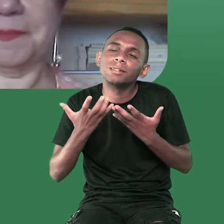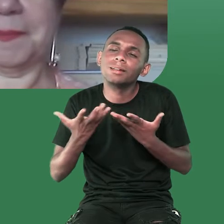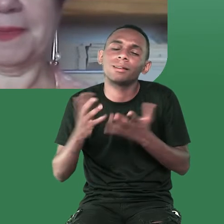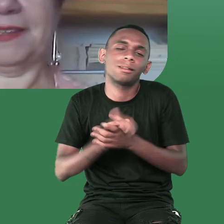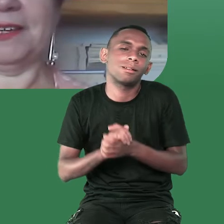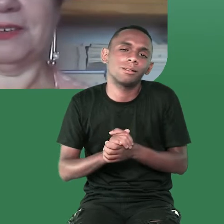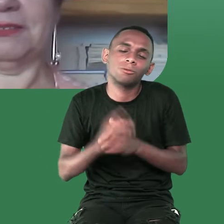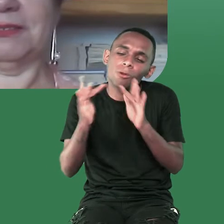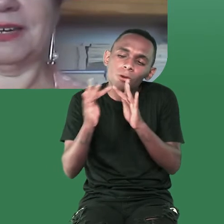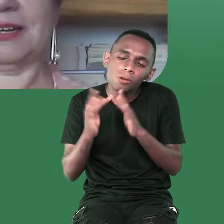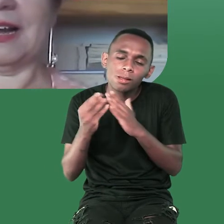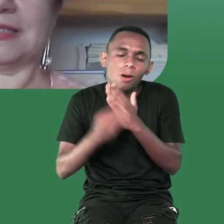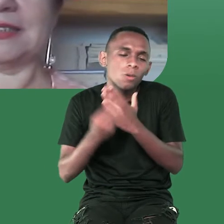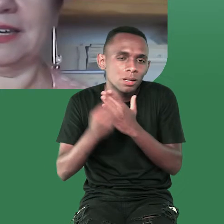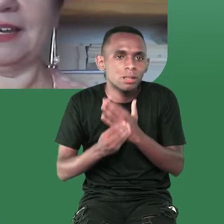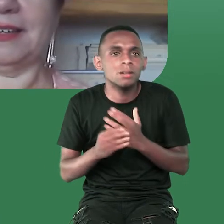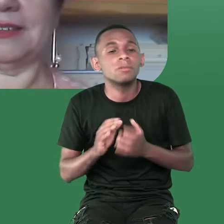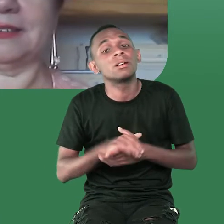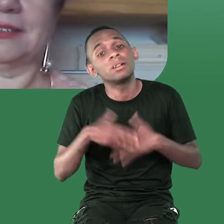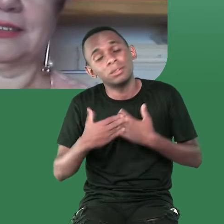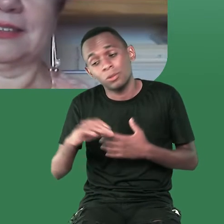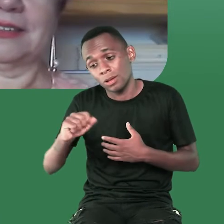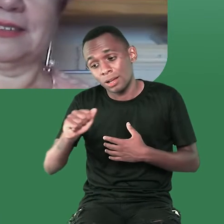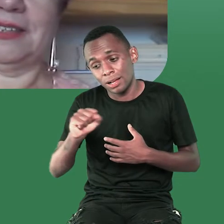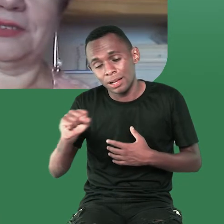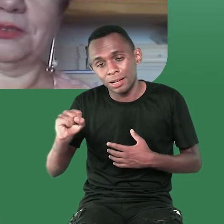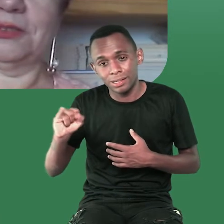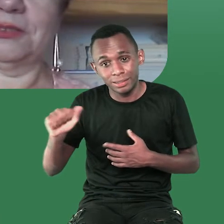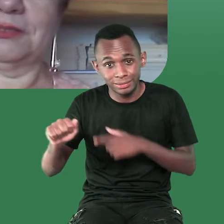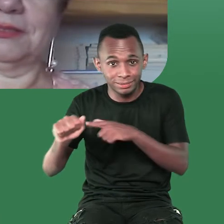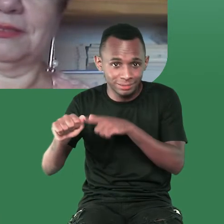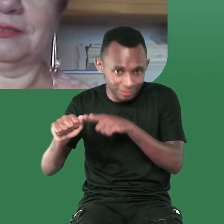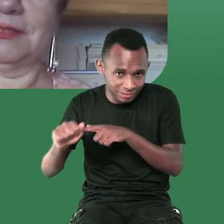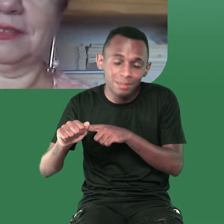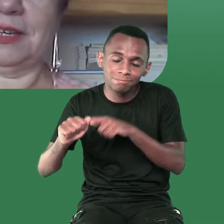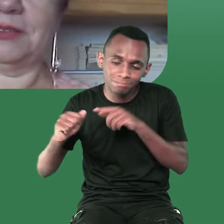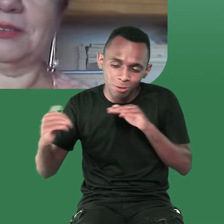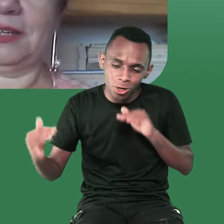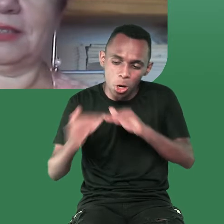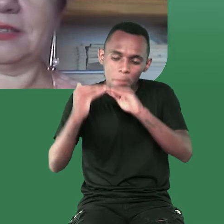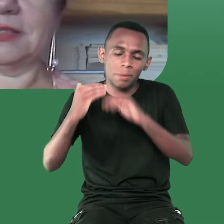sabe? Então, a Cássia dentro do,